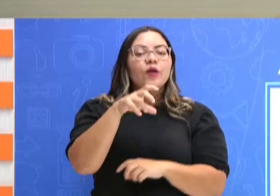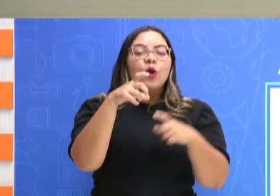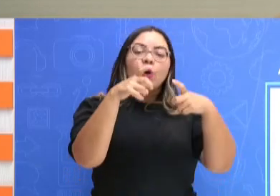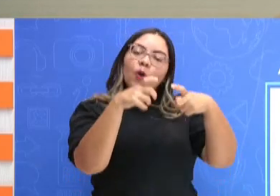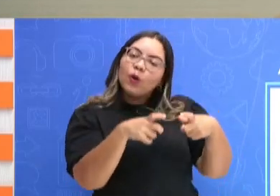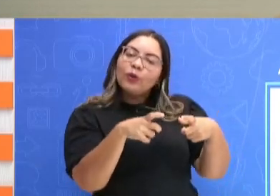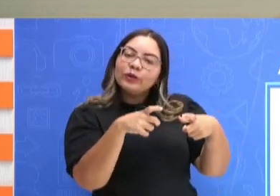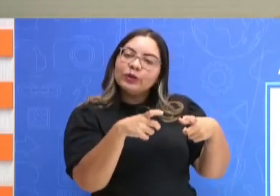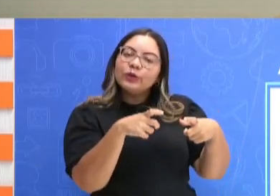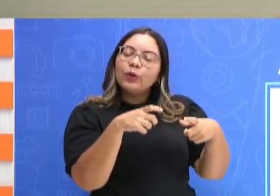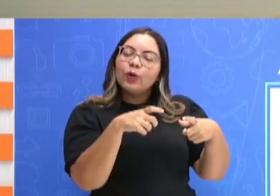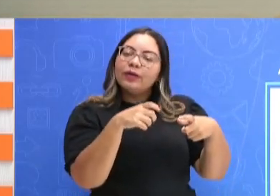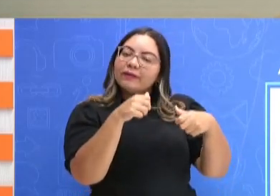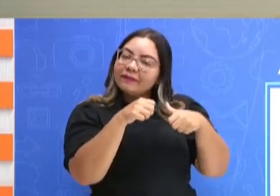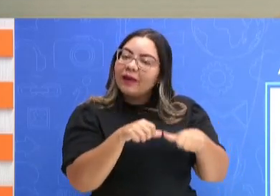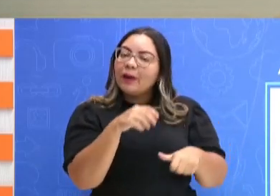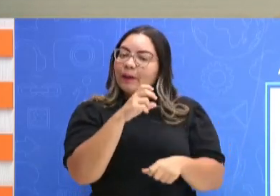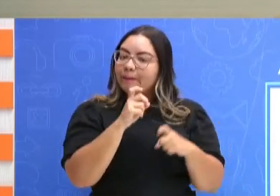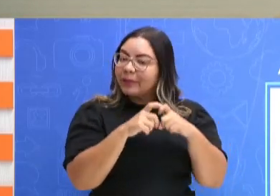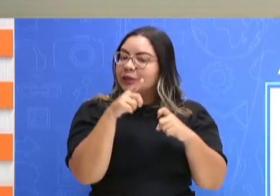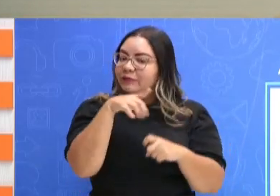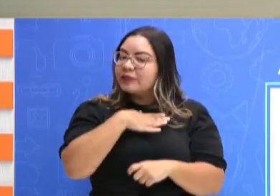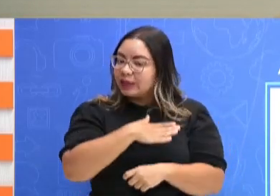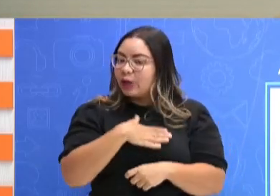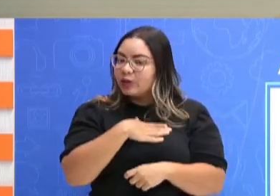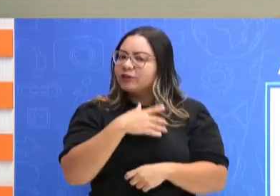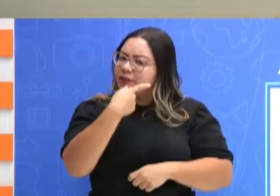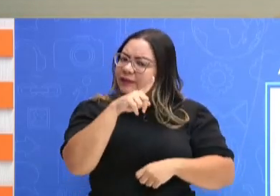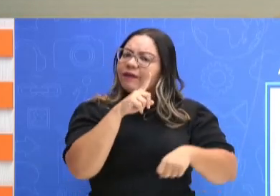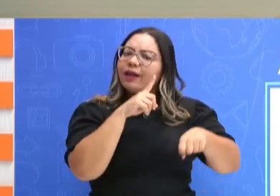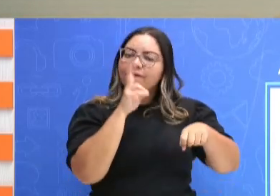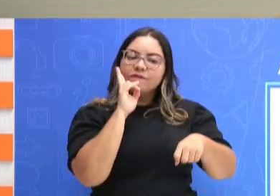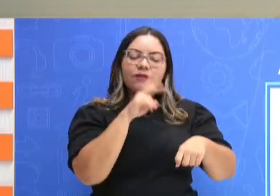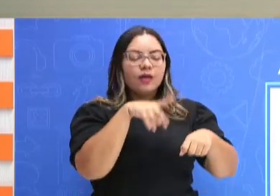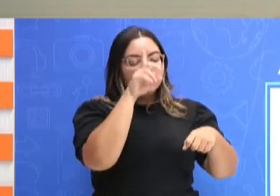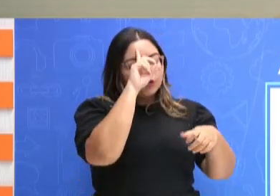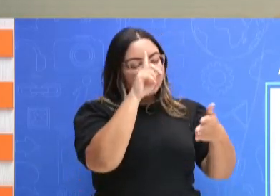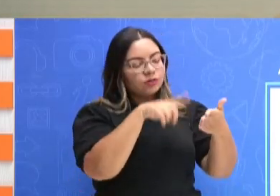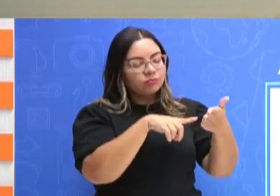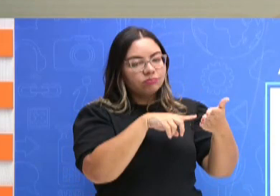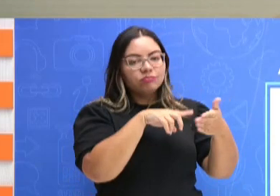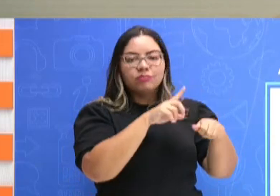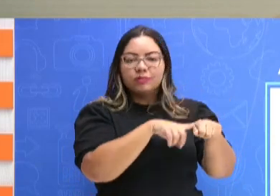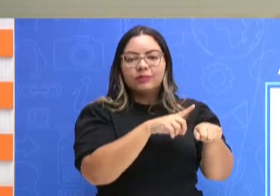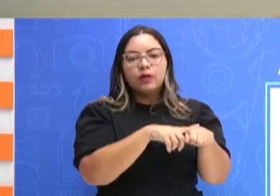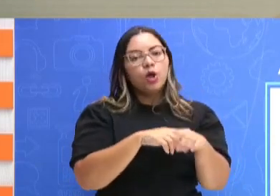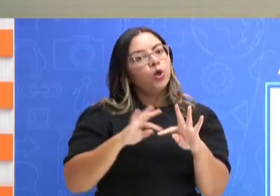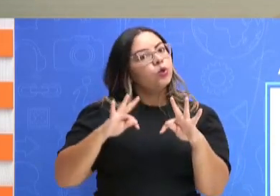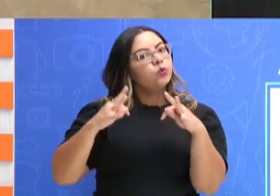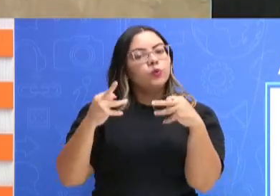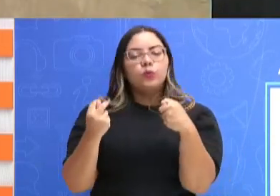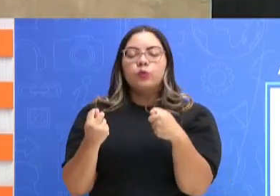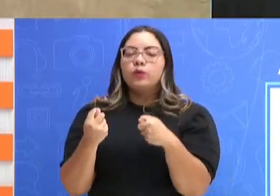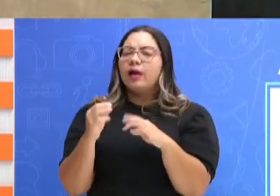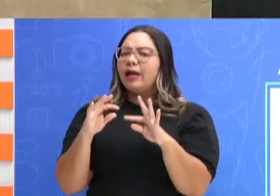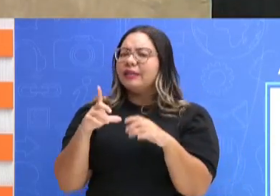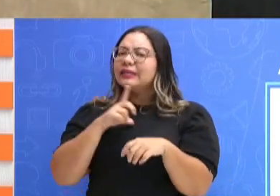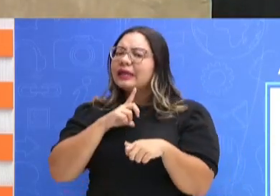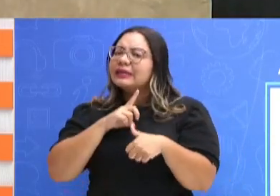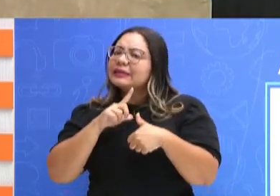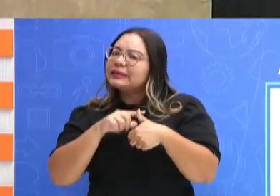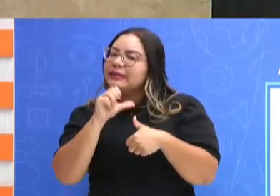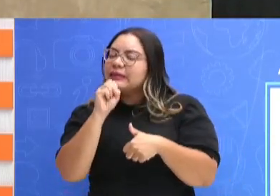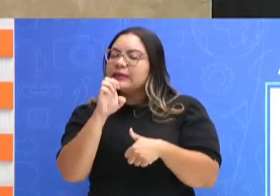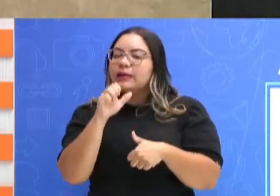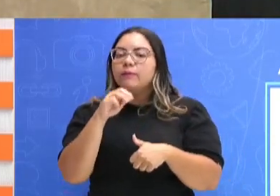você tem uma preferência maior vai estar atuando e o horário dele. E aí você vai lá à procura do médico. Para gestante também, prefeito? Tudo, até no CEAM, no hospital